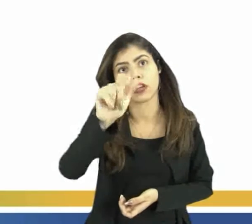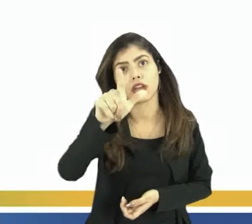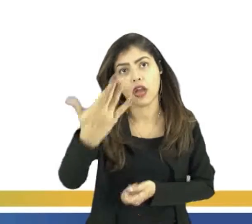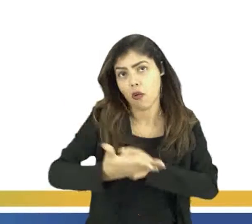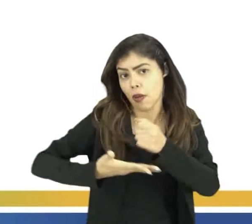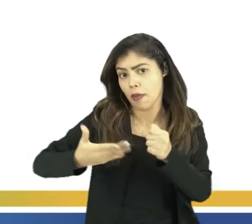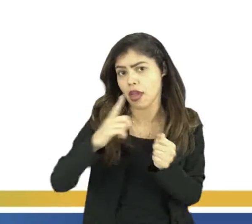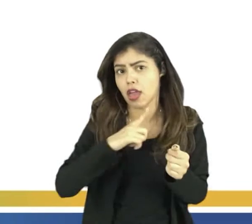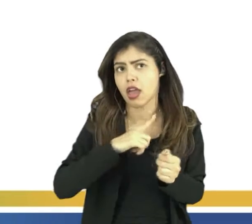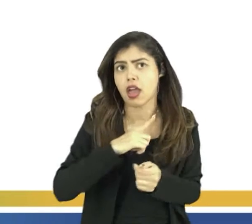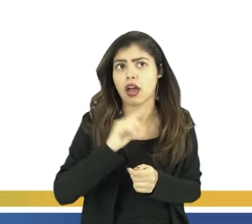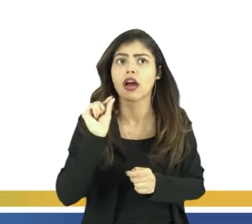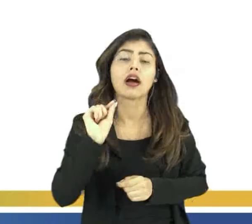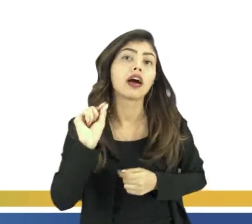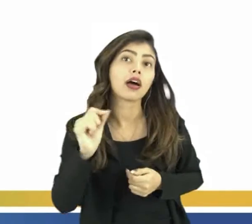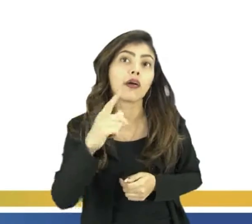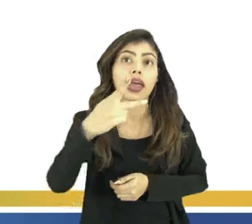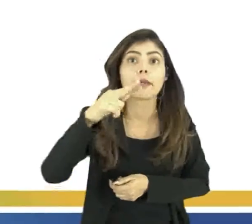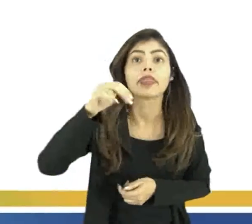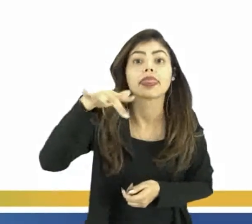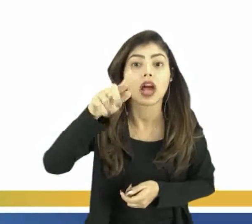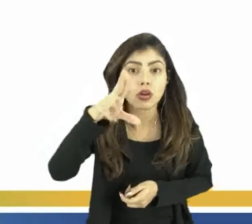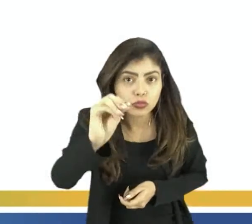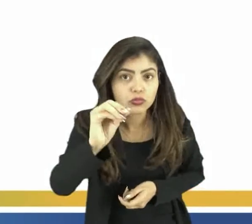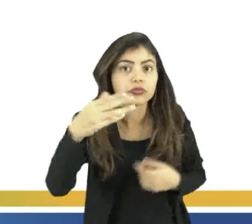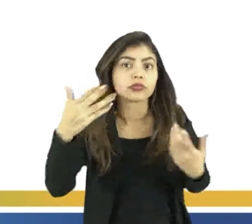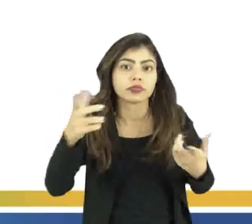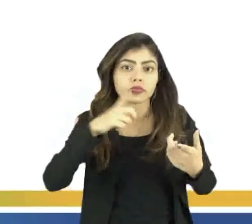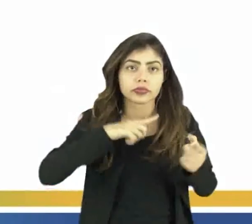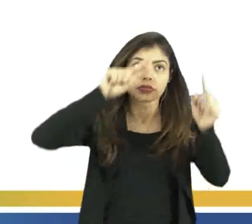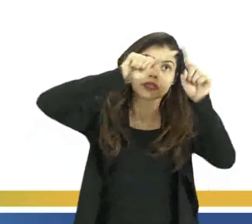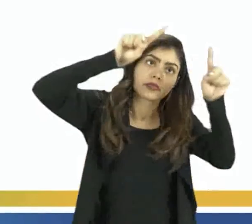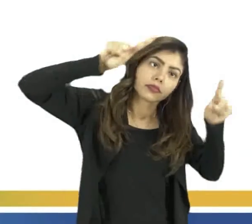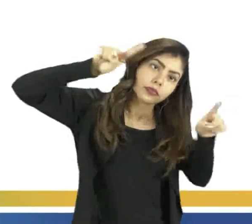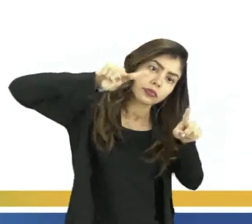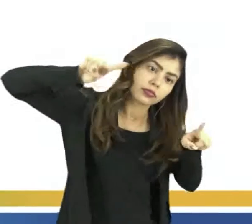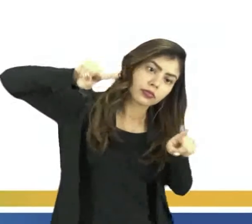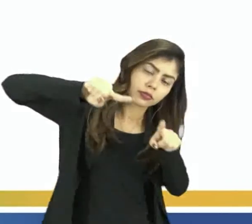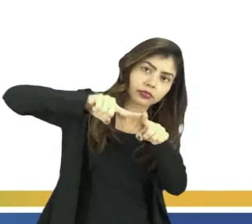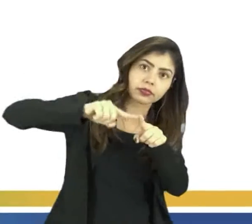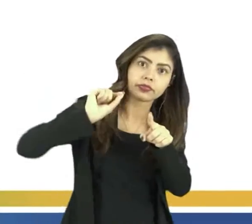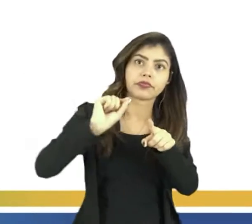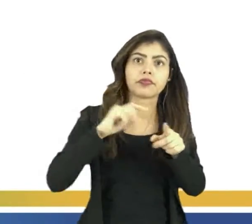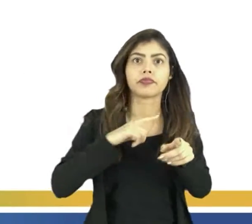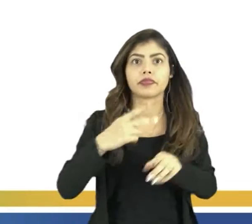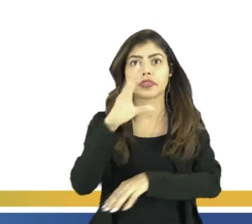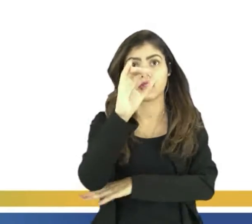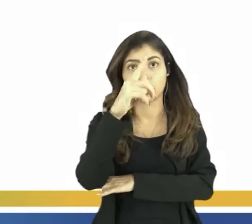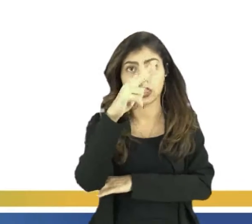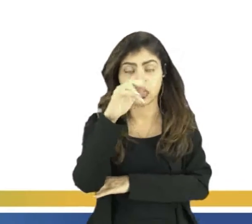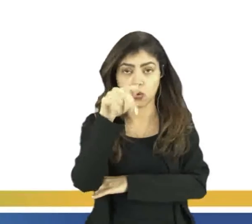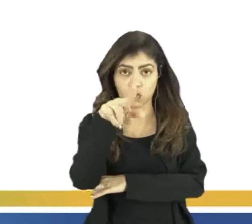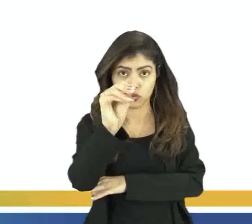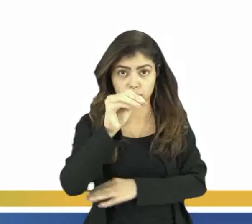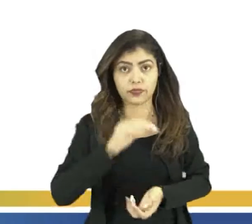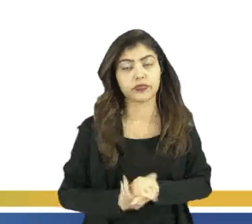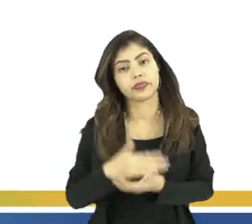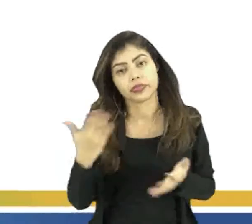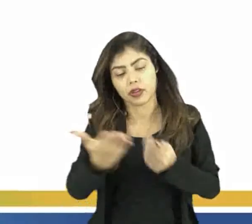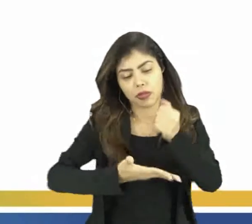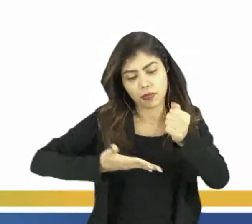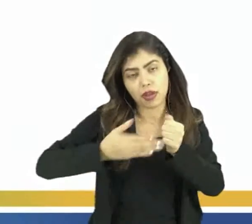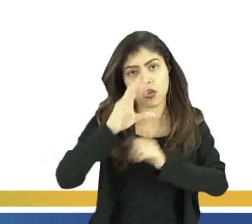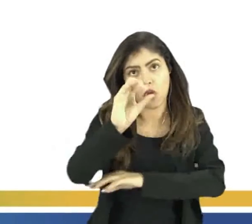heptagonal é uma base formada por um heptágono. Nós também temos o prisma octagonal, que é uma